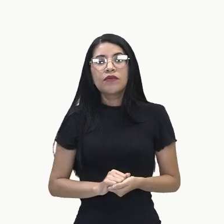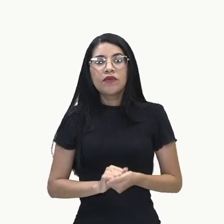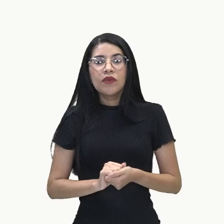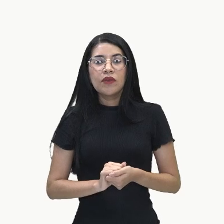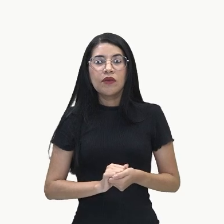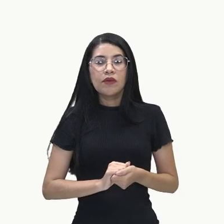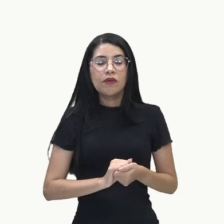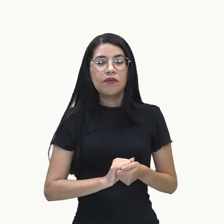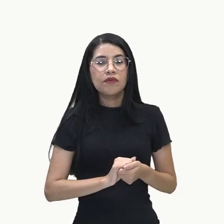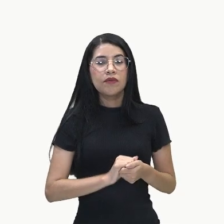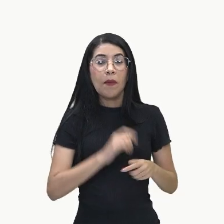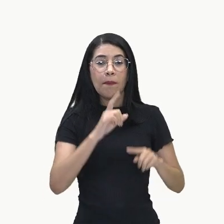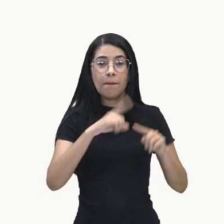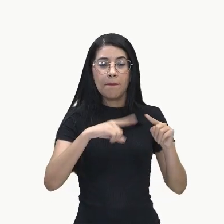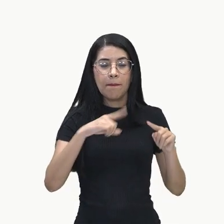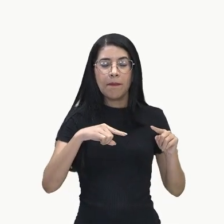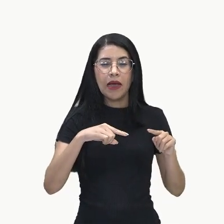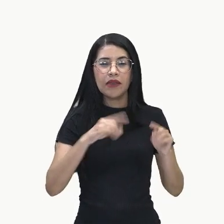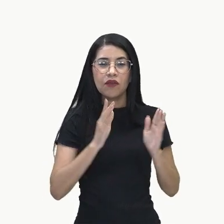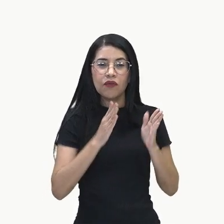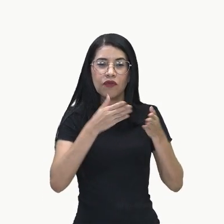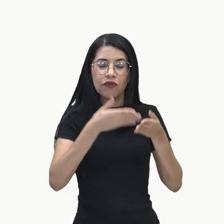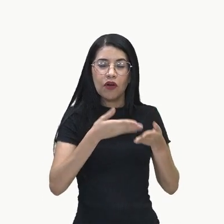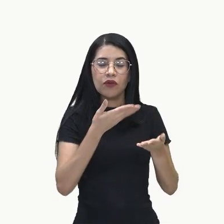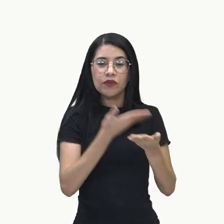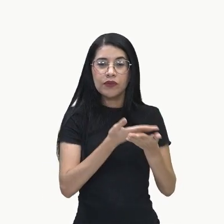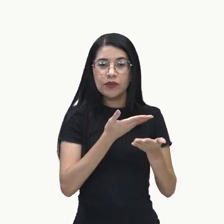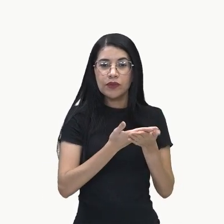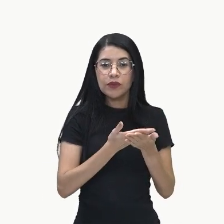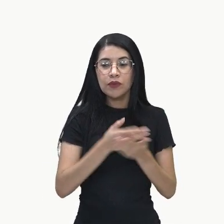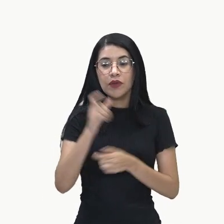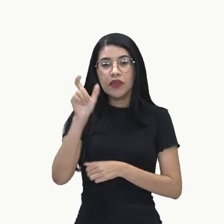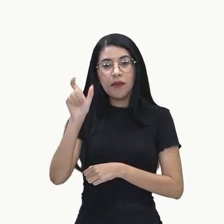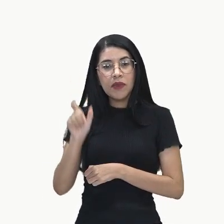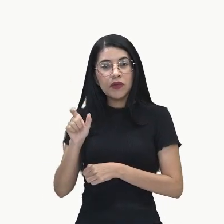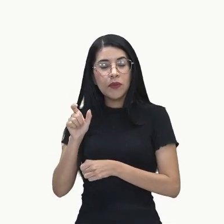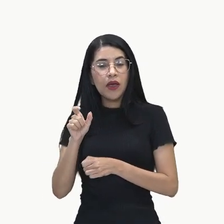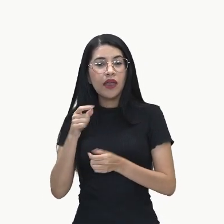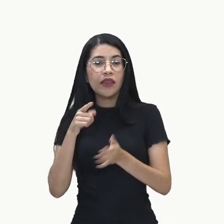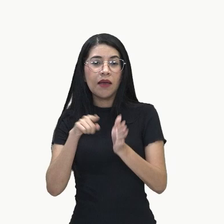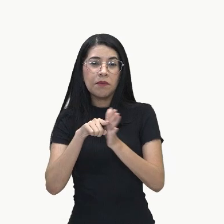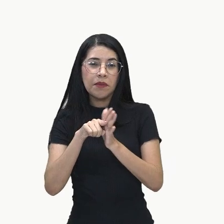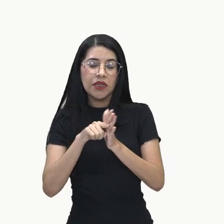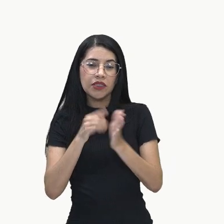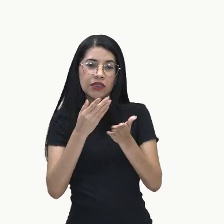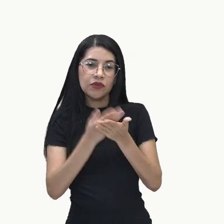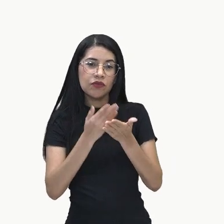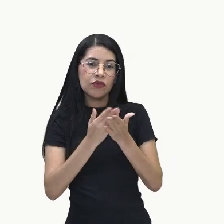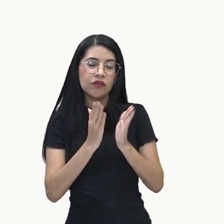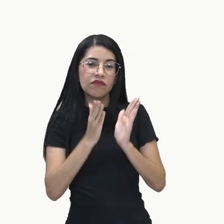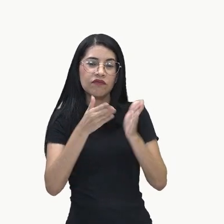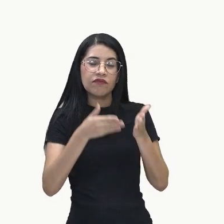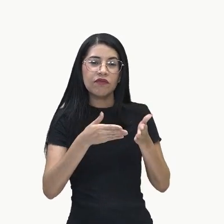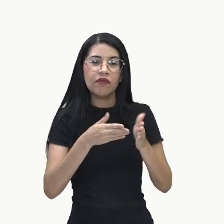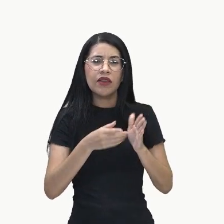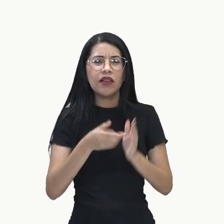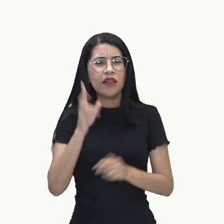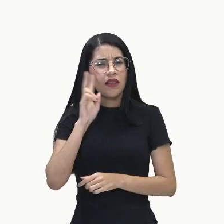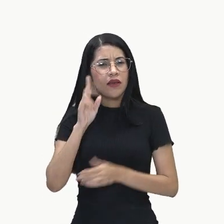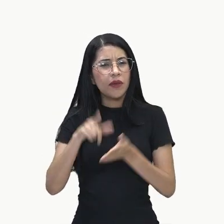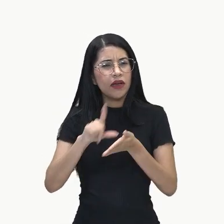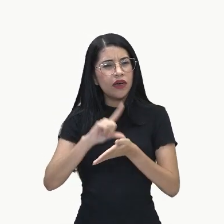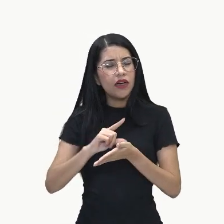o objeto de estudo e o sujeito. Lembra que nós falamos lá no início